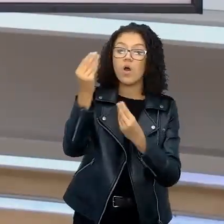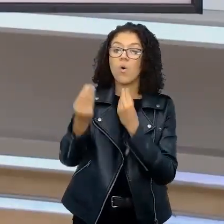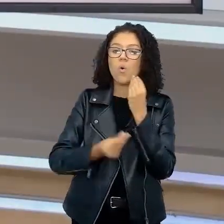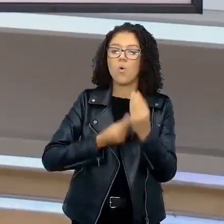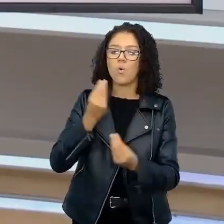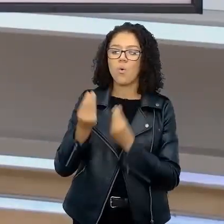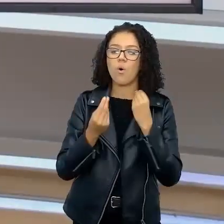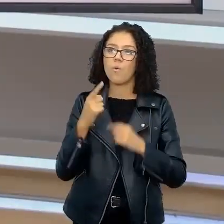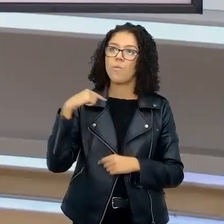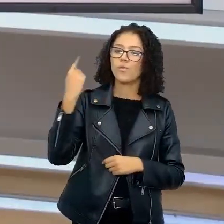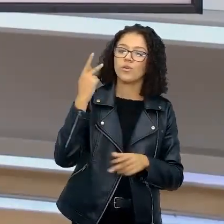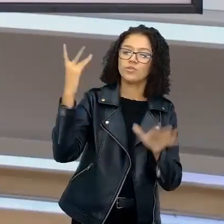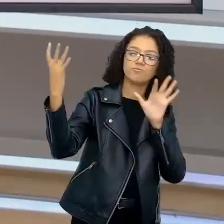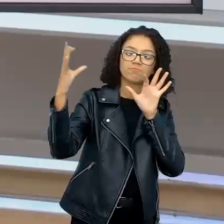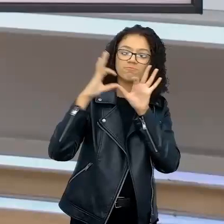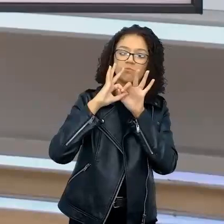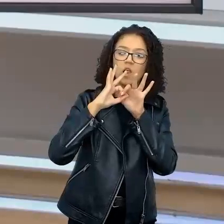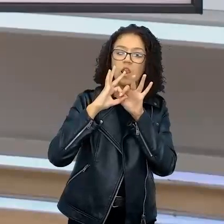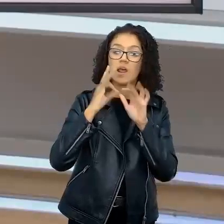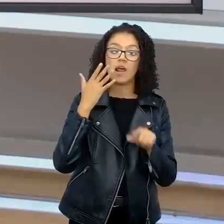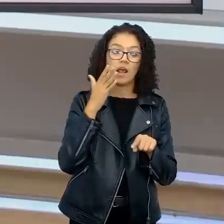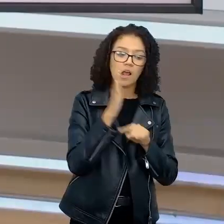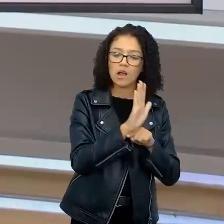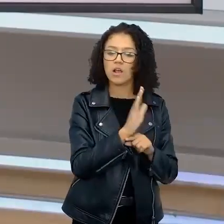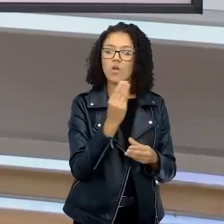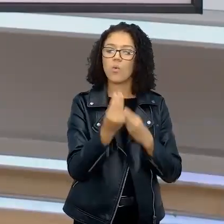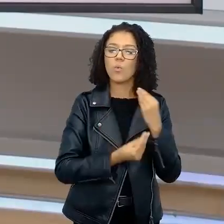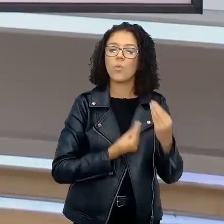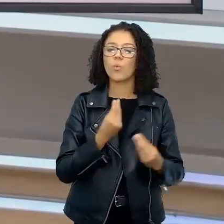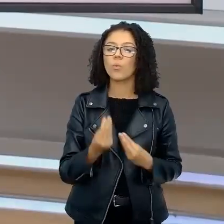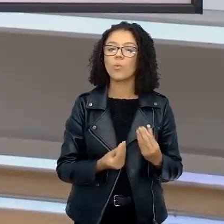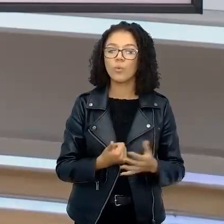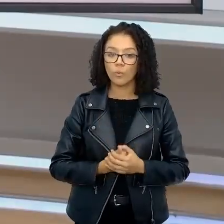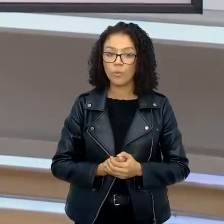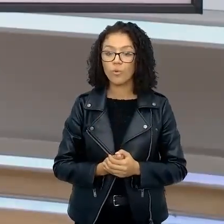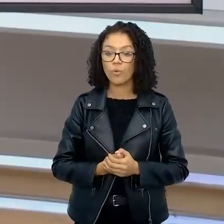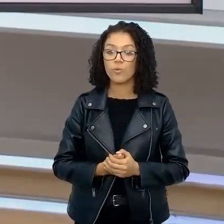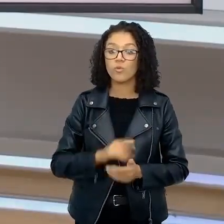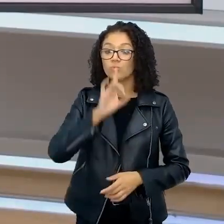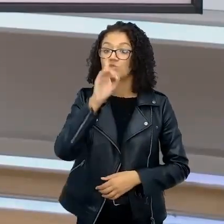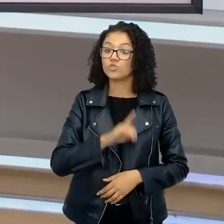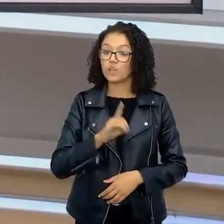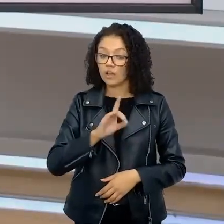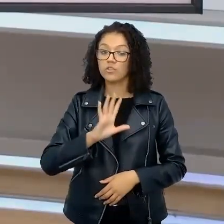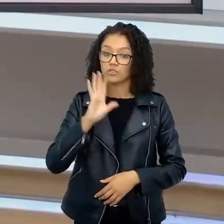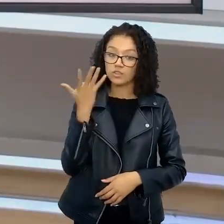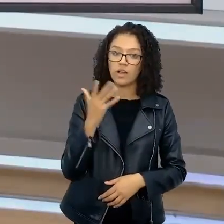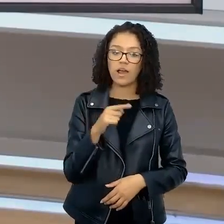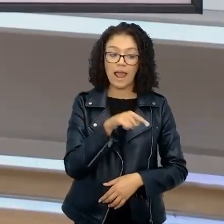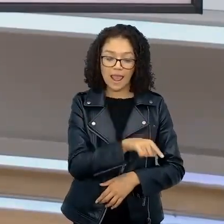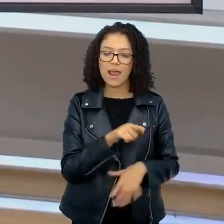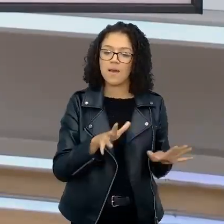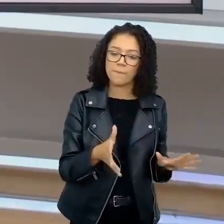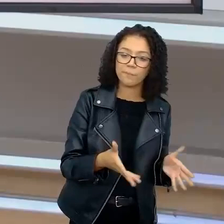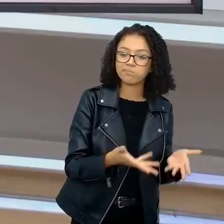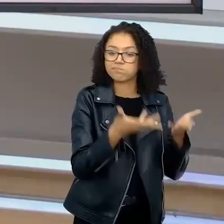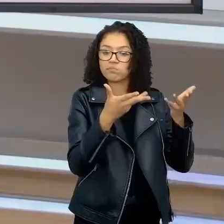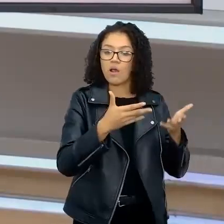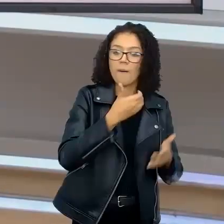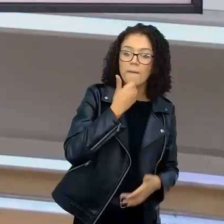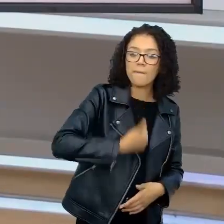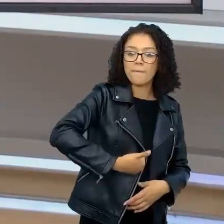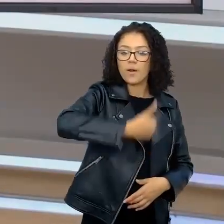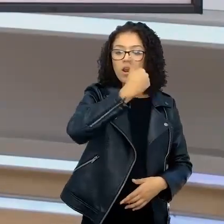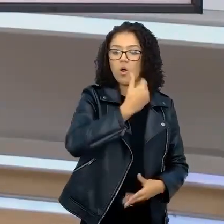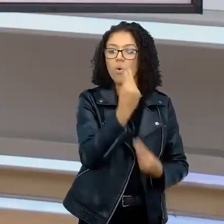rede para que esse direito seja garantido, para que ela não seja revitimizada, para que ela melhore, né? E para que